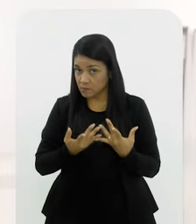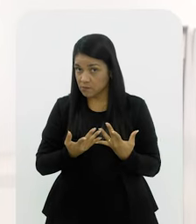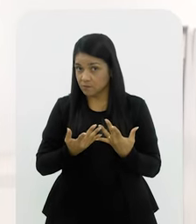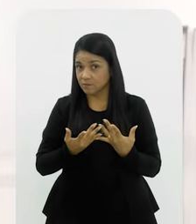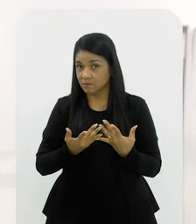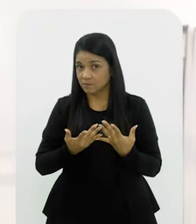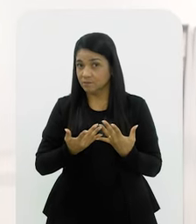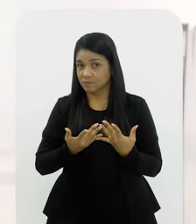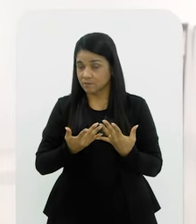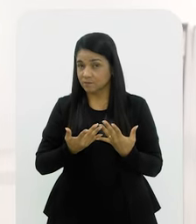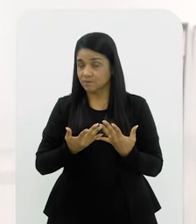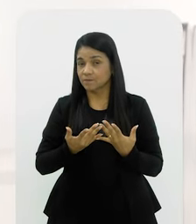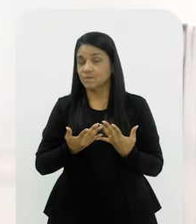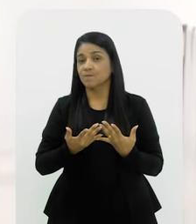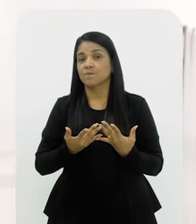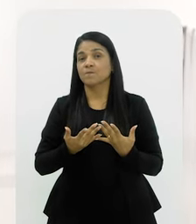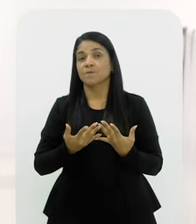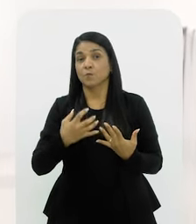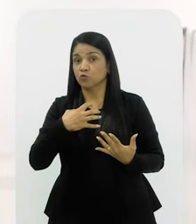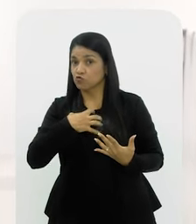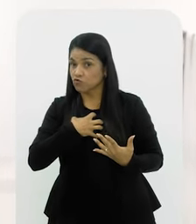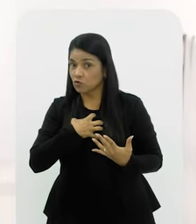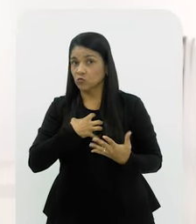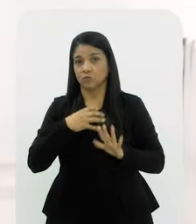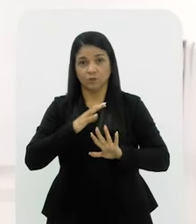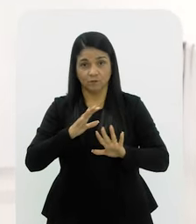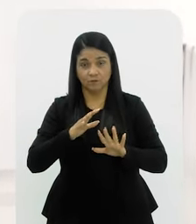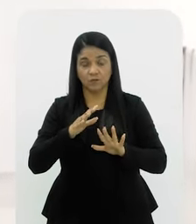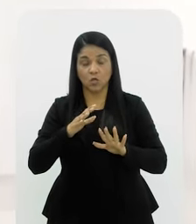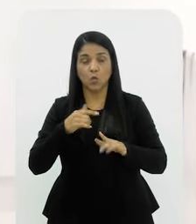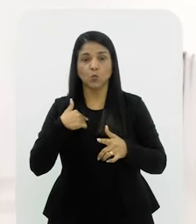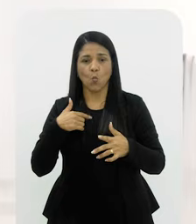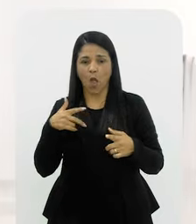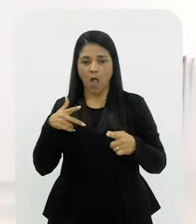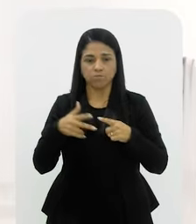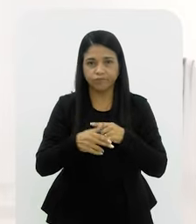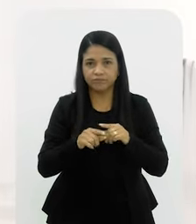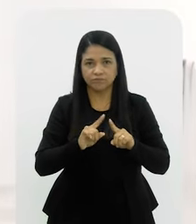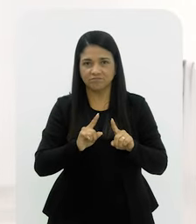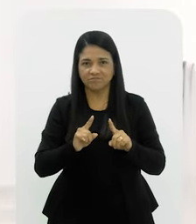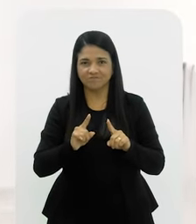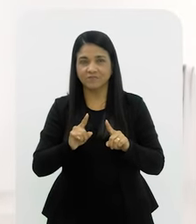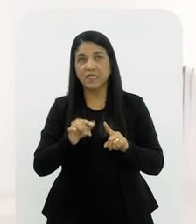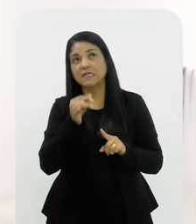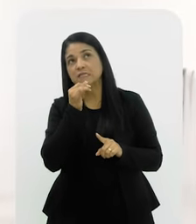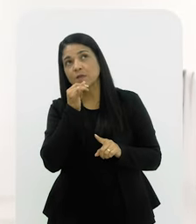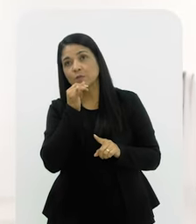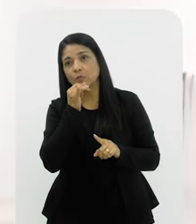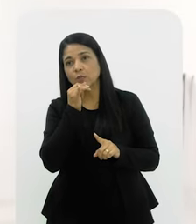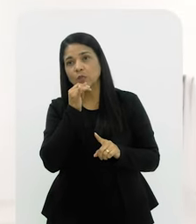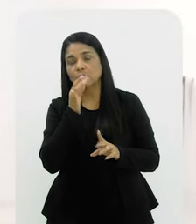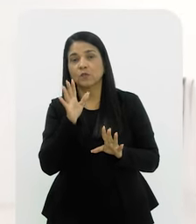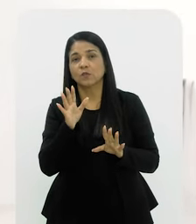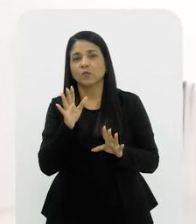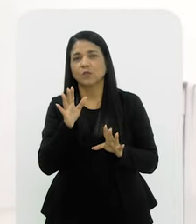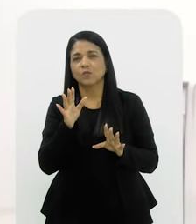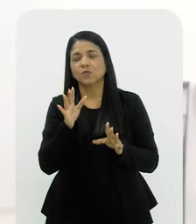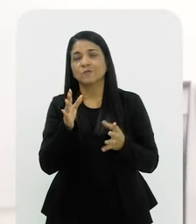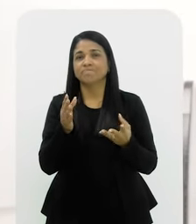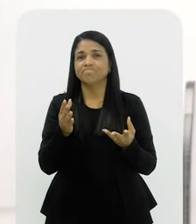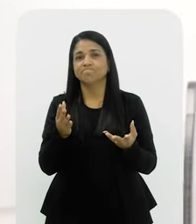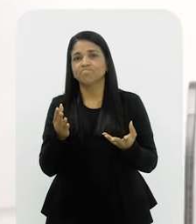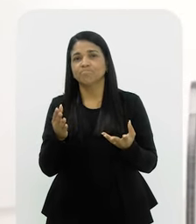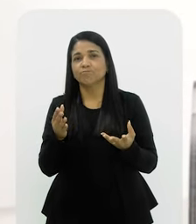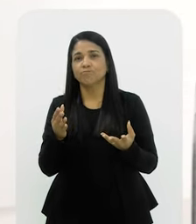é a maneira que eu sempre fiz, é a sua maneira, a minha maneira de trabalhar, entendeu? Eu não interfiro, assim, por exemplo,